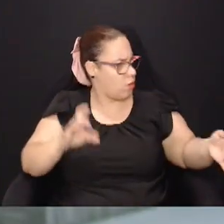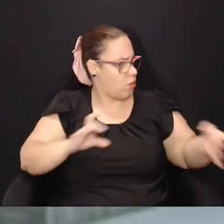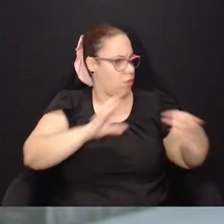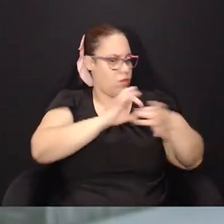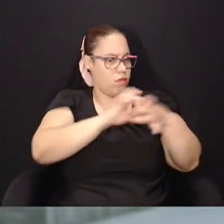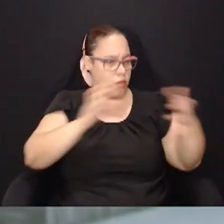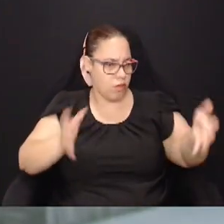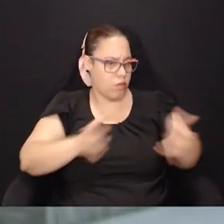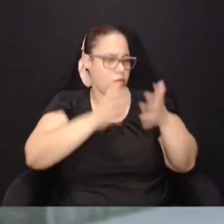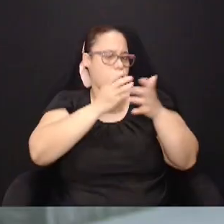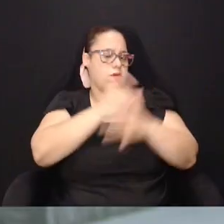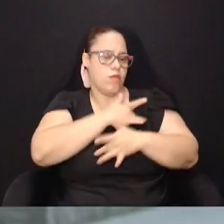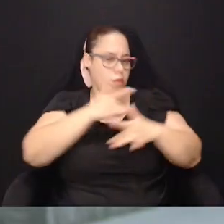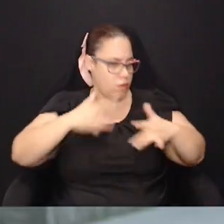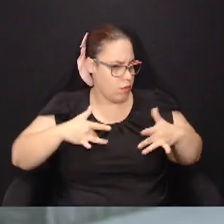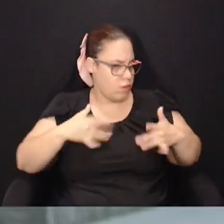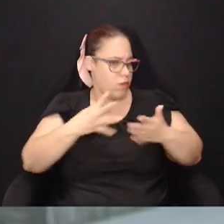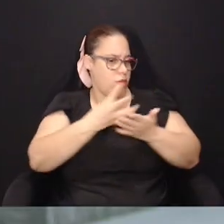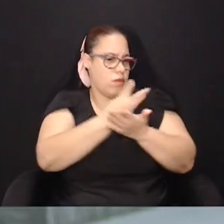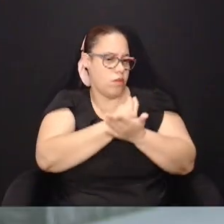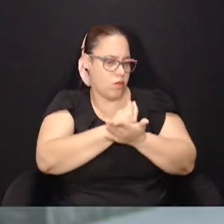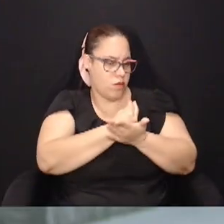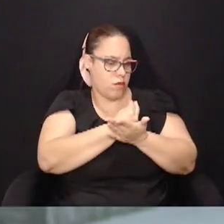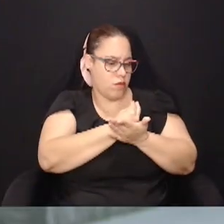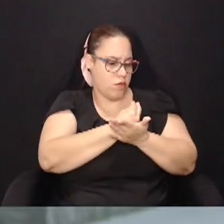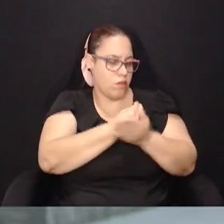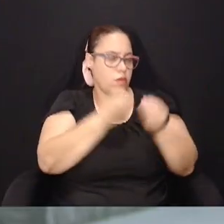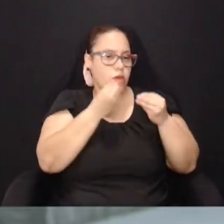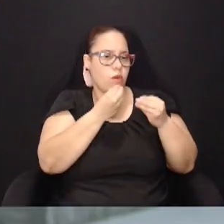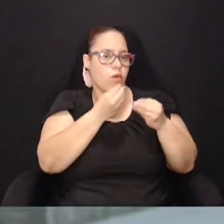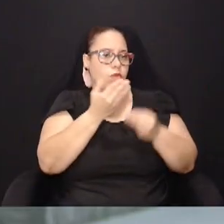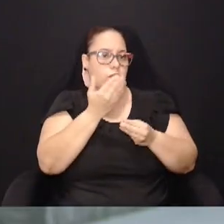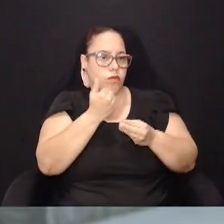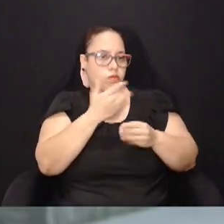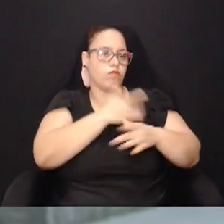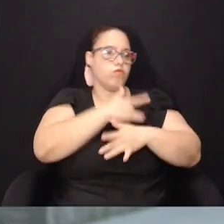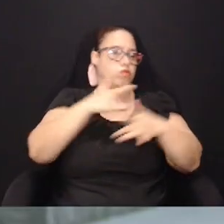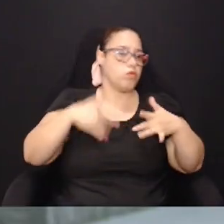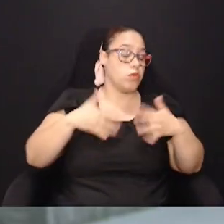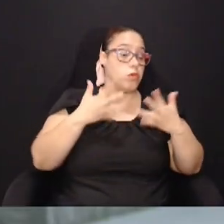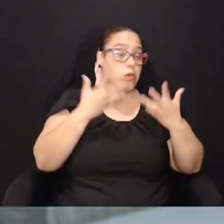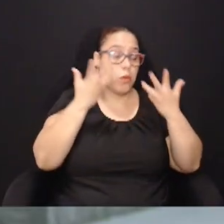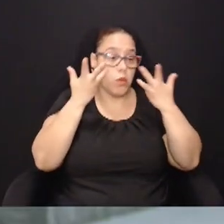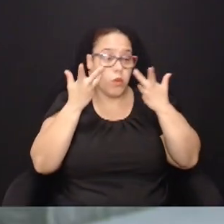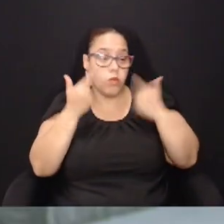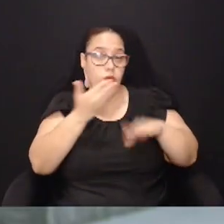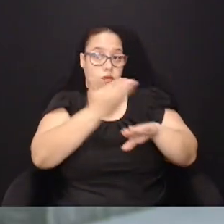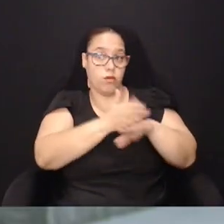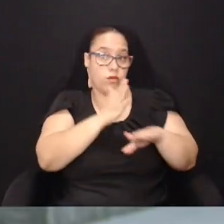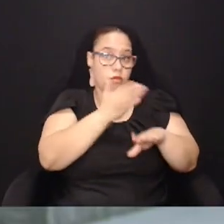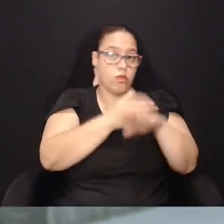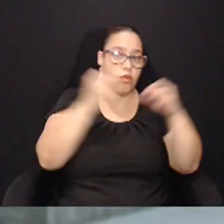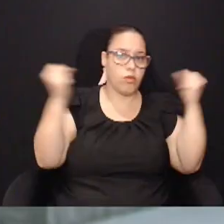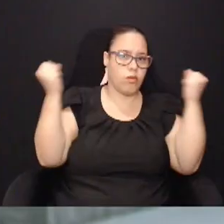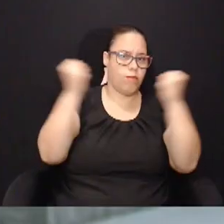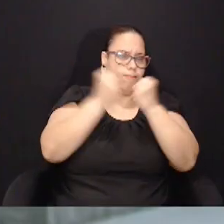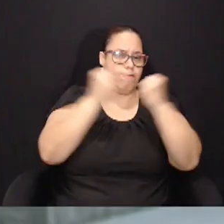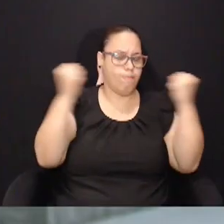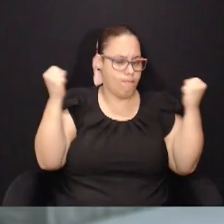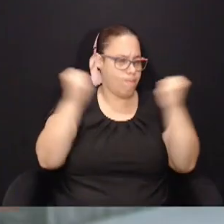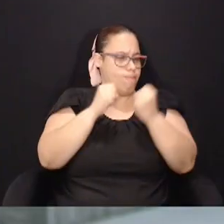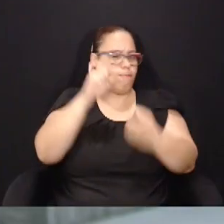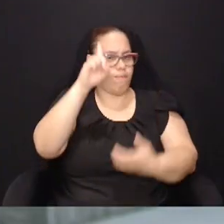hábitos saudáveis na população, como o consumo de alimentos naturais, a prática de atividades físicas no dia a